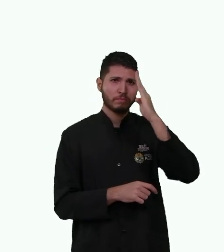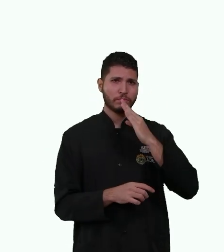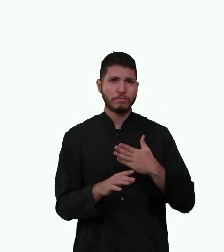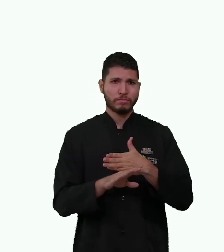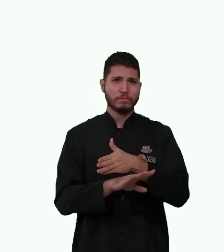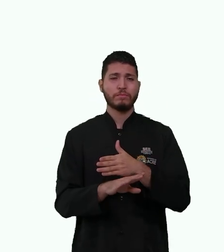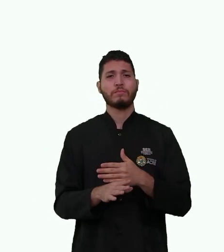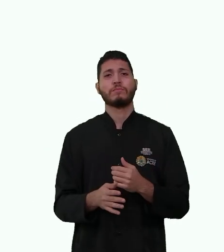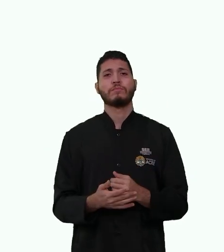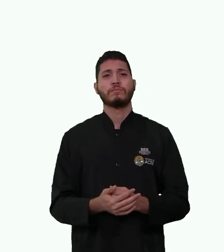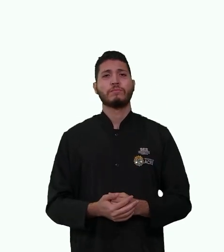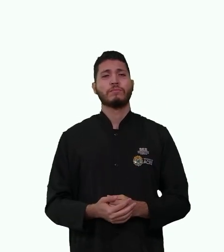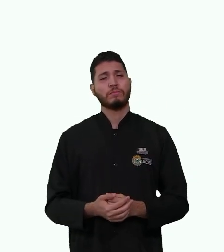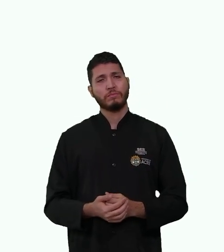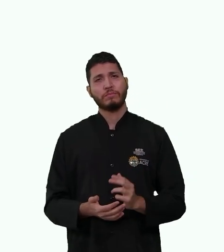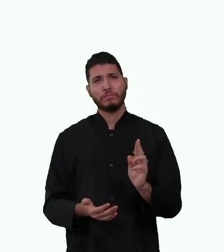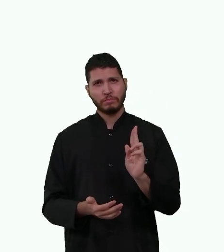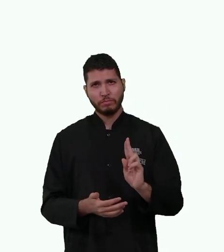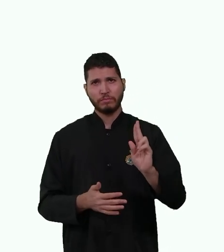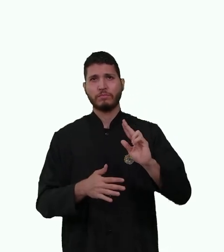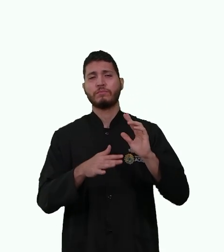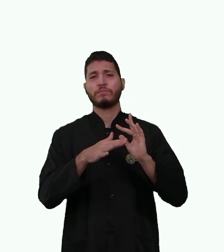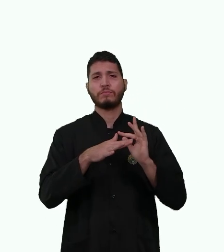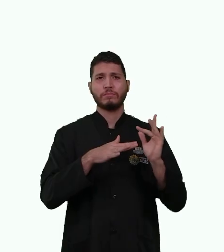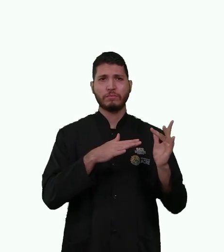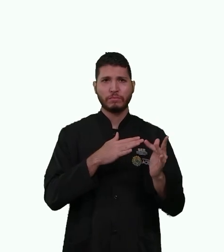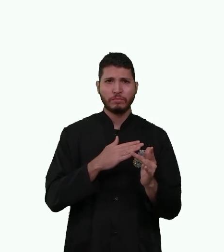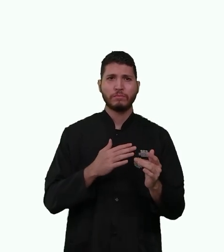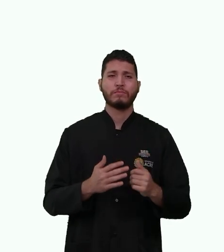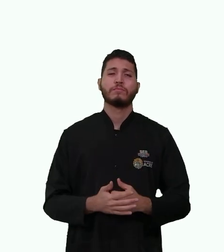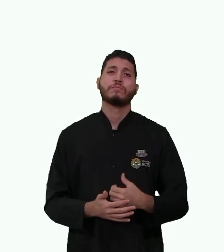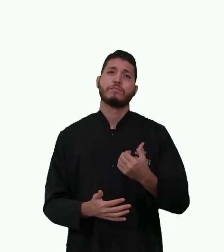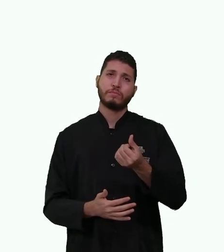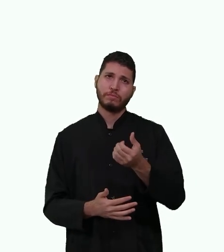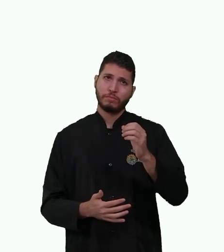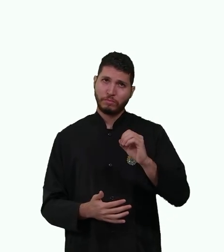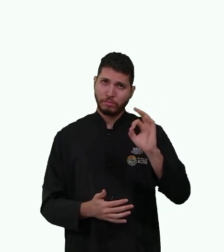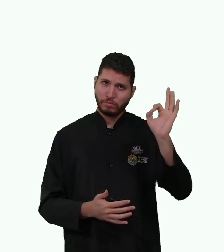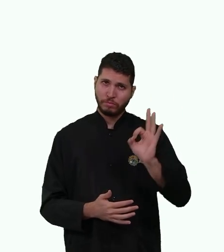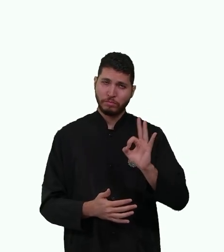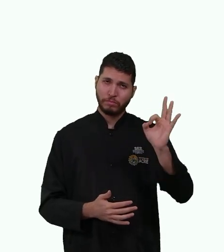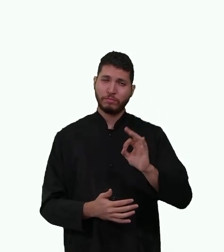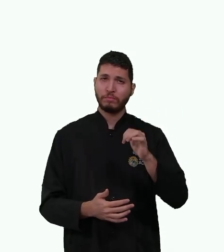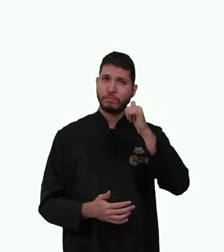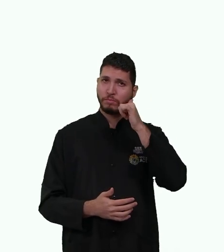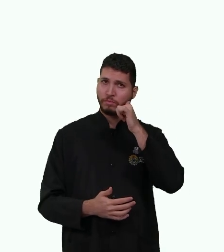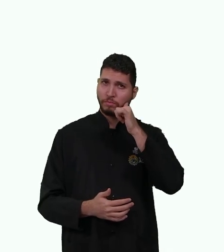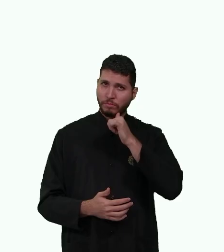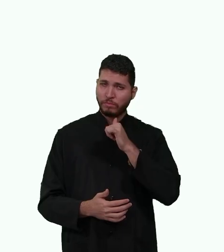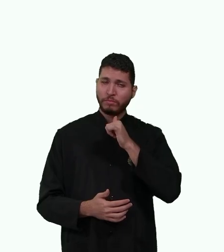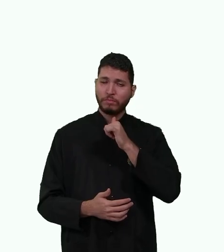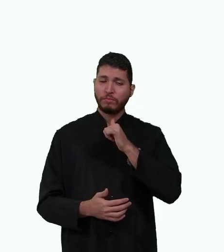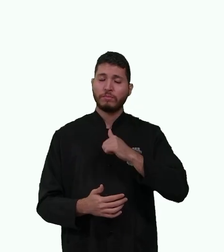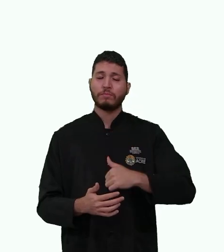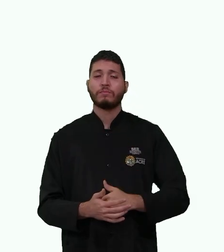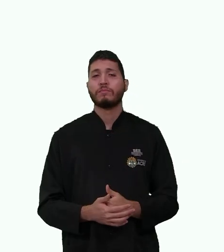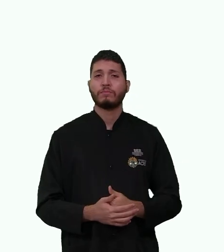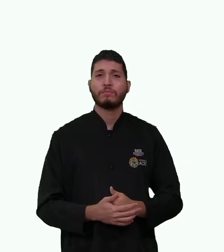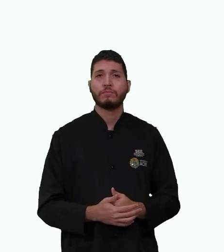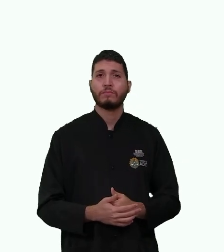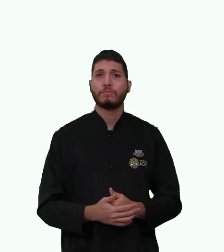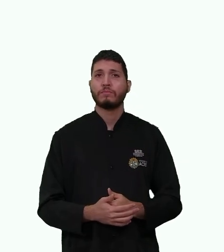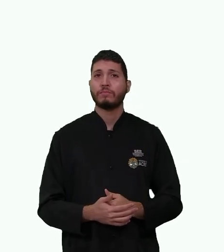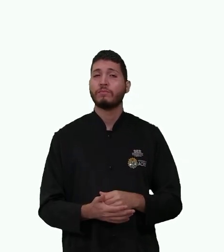diz mais, ó, ele diz que 60% dessas pessoas são mulheres. Logo, quanto que falta para chegar a